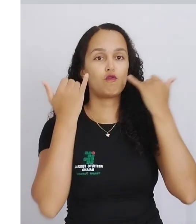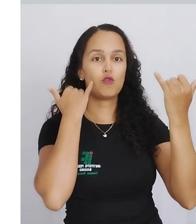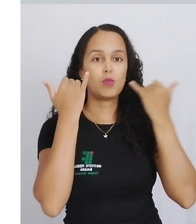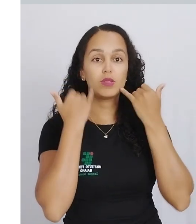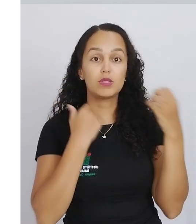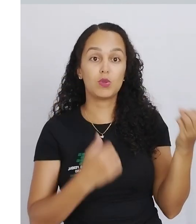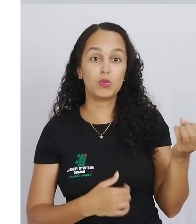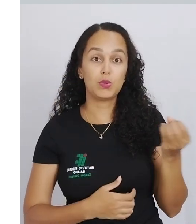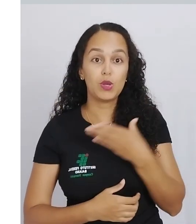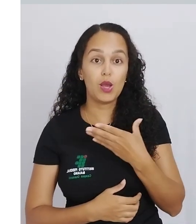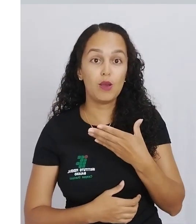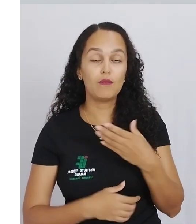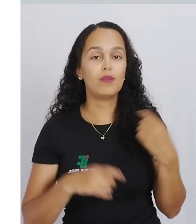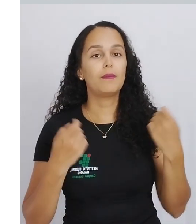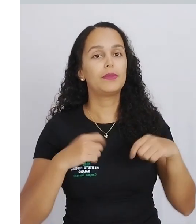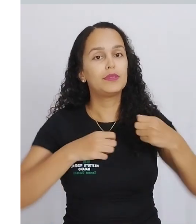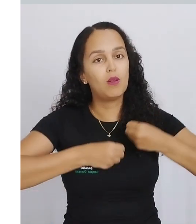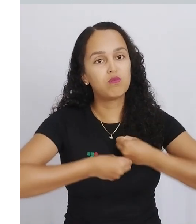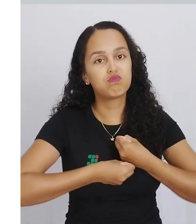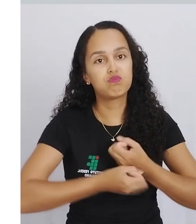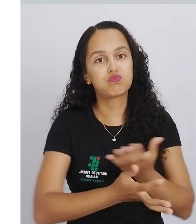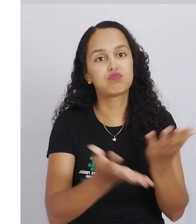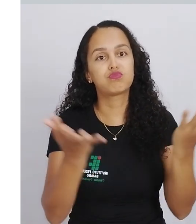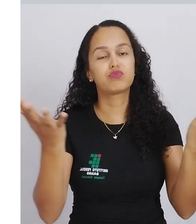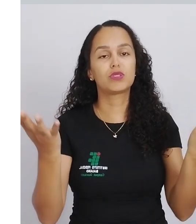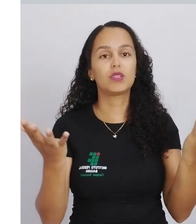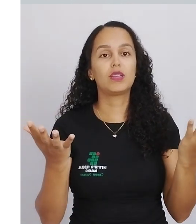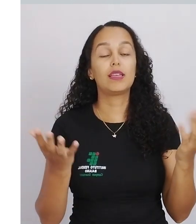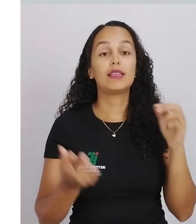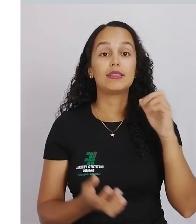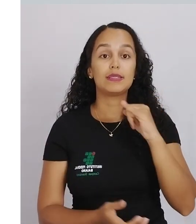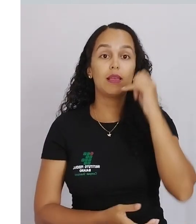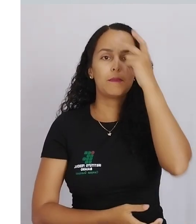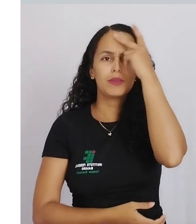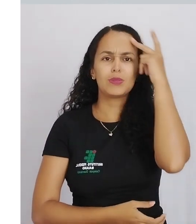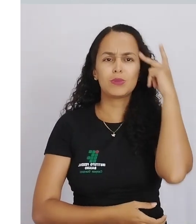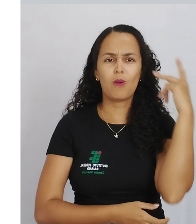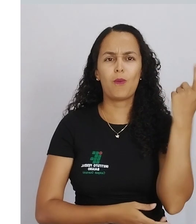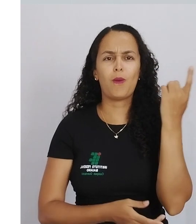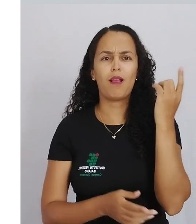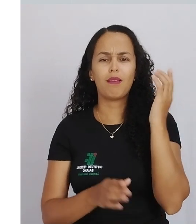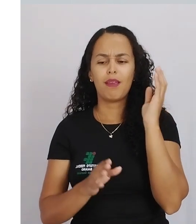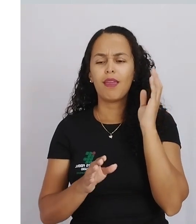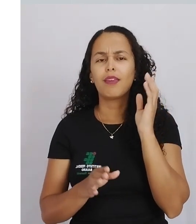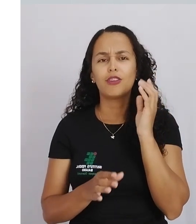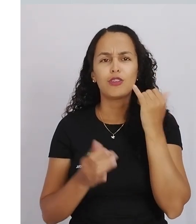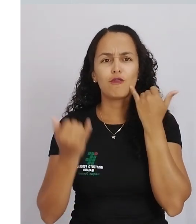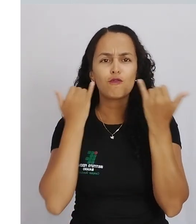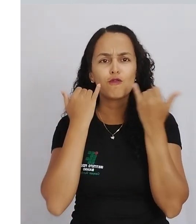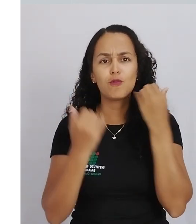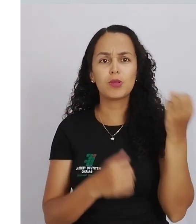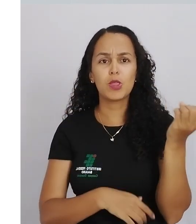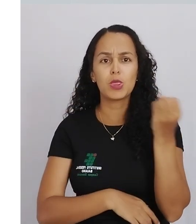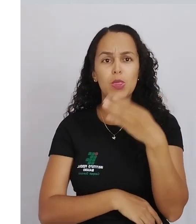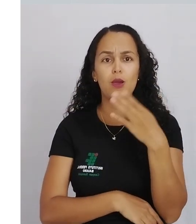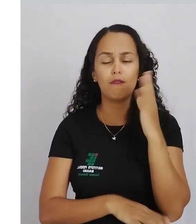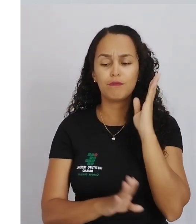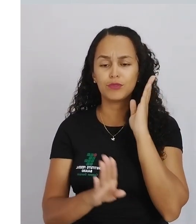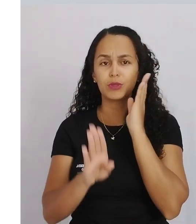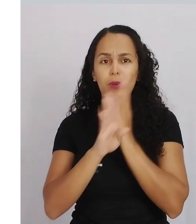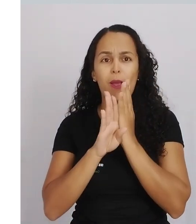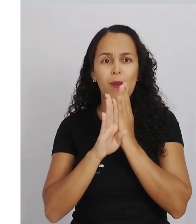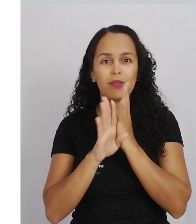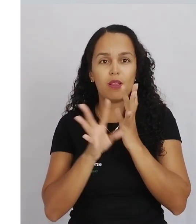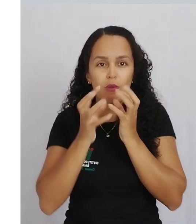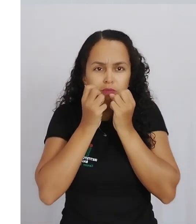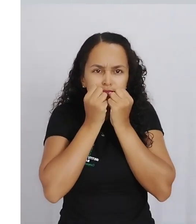compartilhar informações. A ciência ela não é construída por seres curiosos que isolam a informação